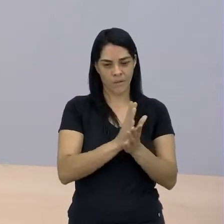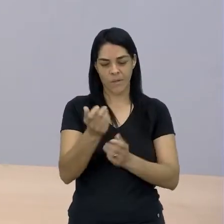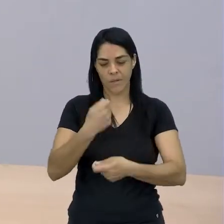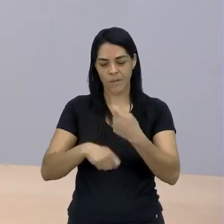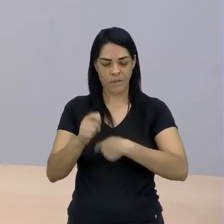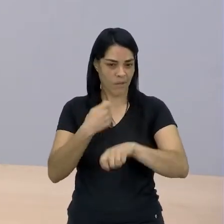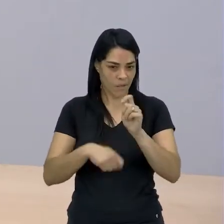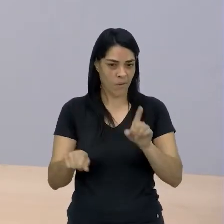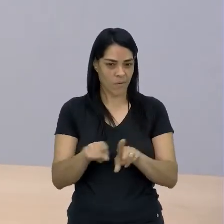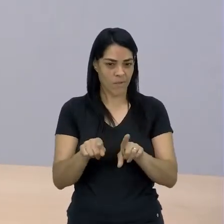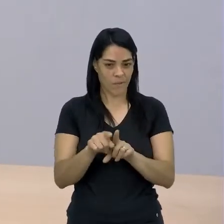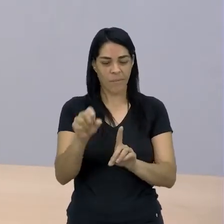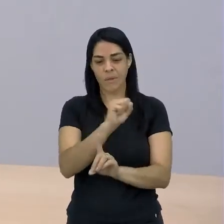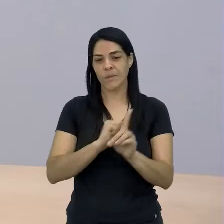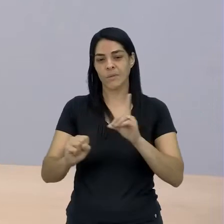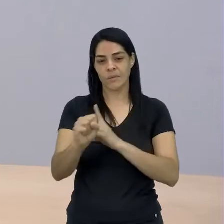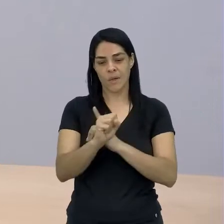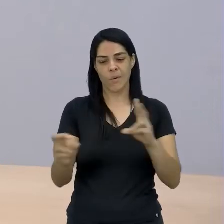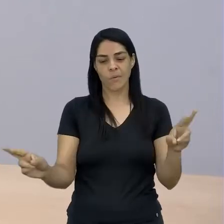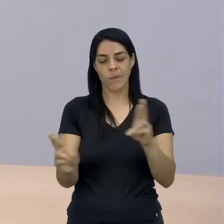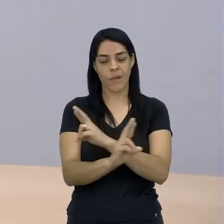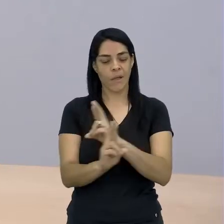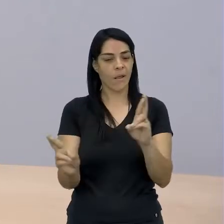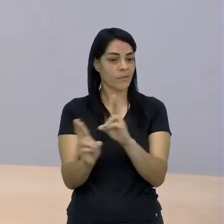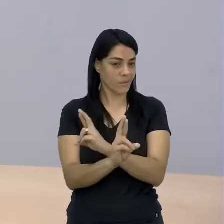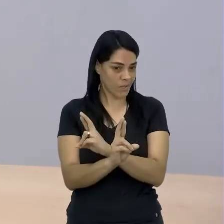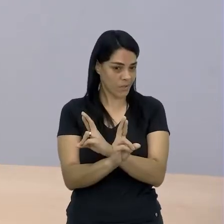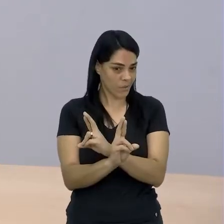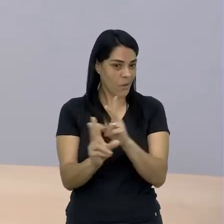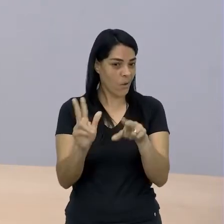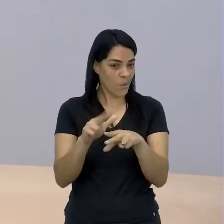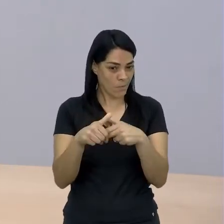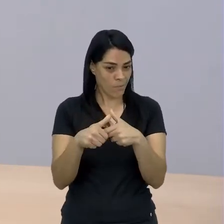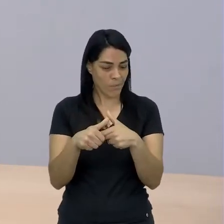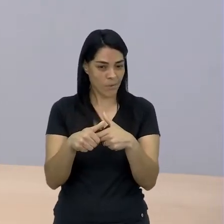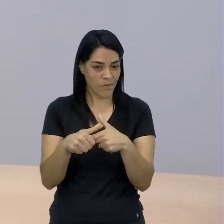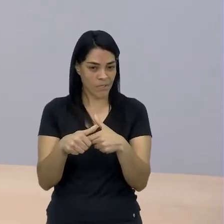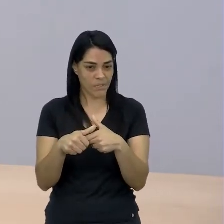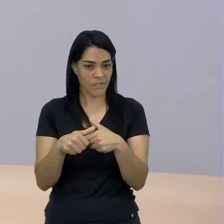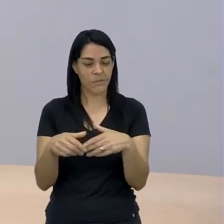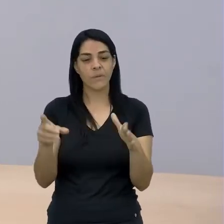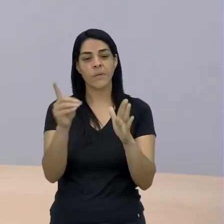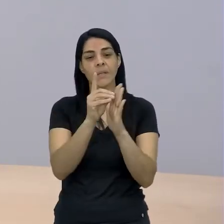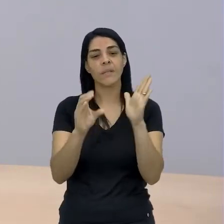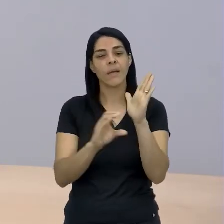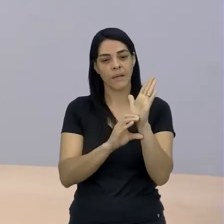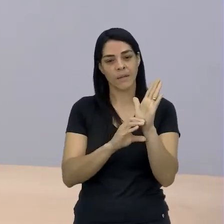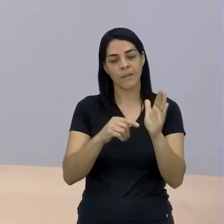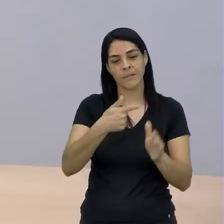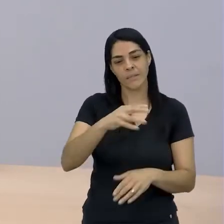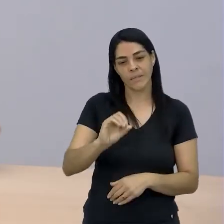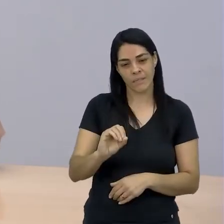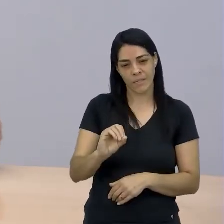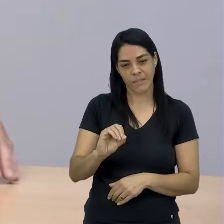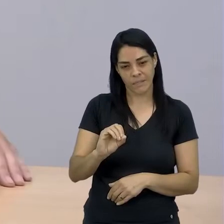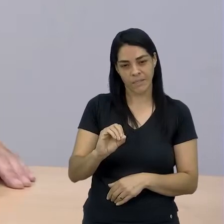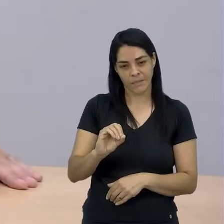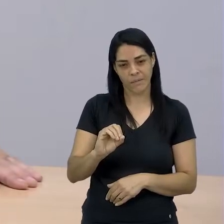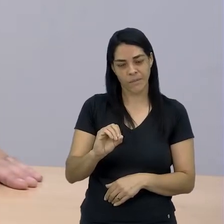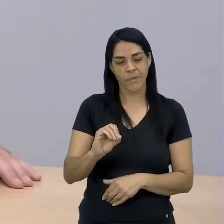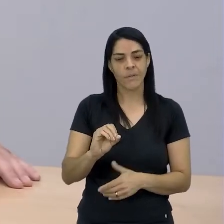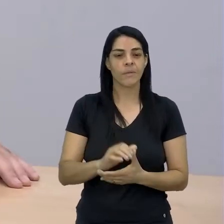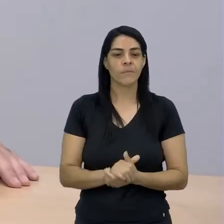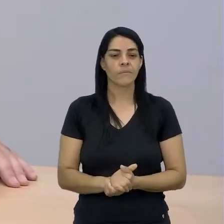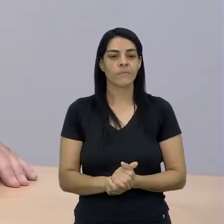e social. Por isso, desde a década de 70, mais para valer